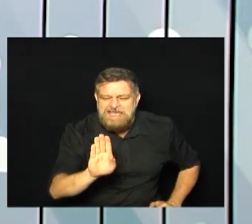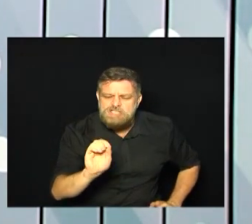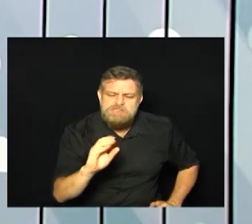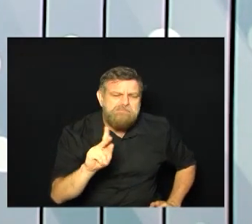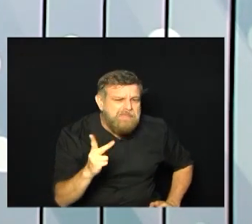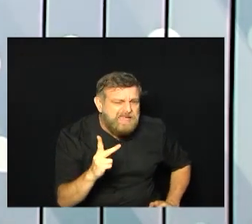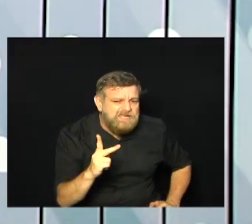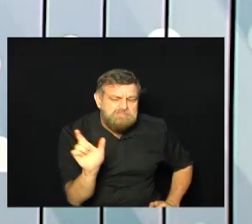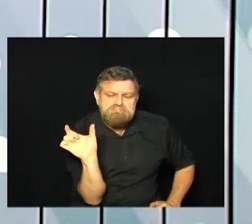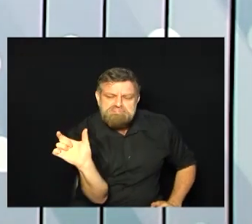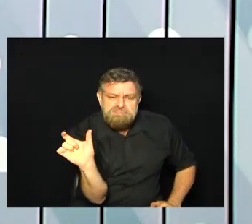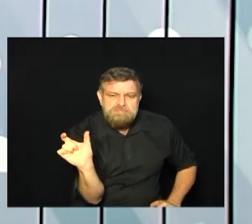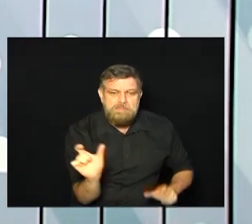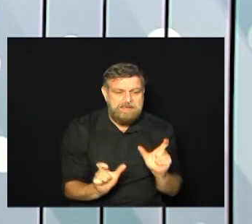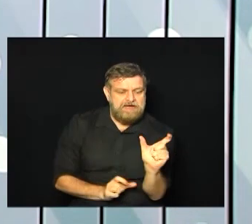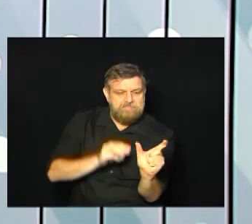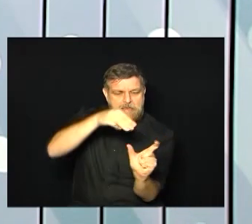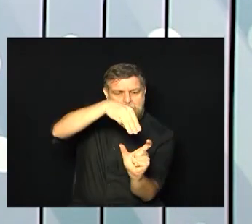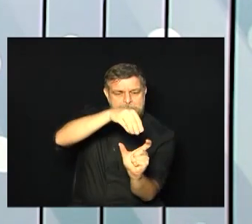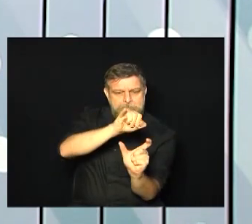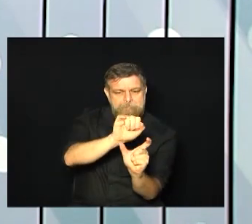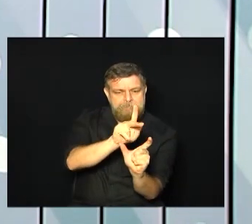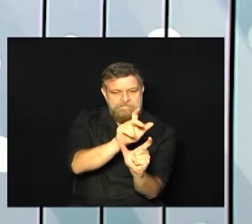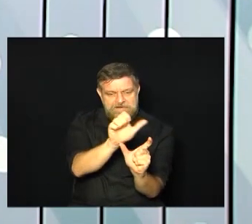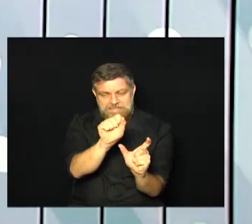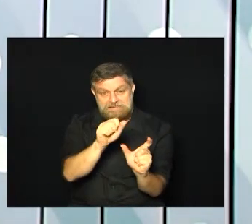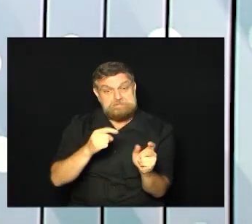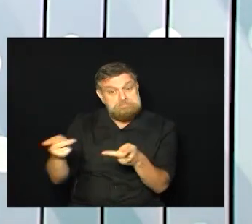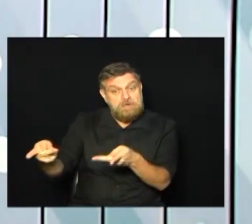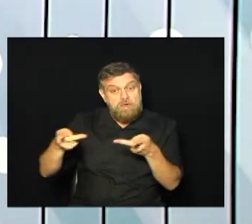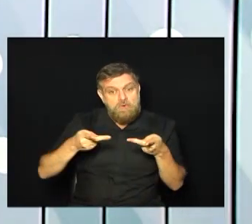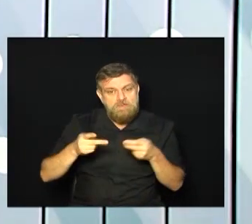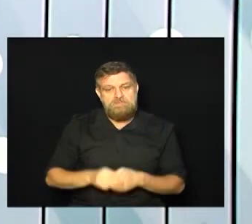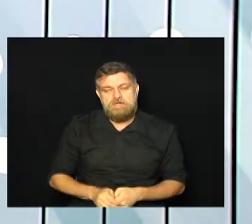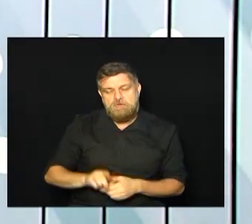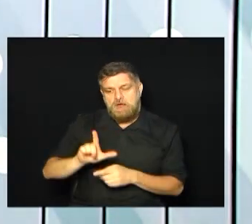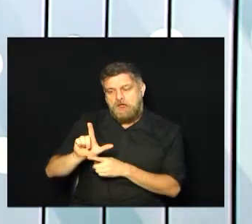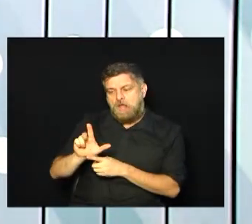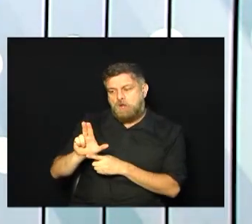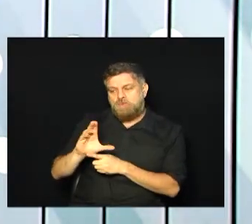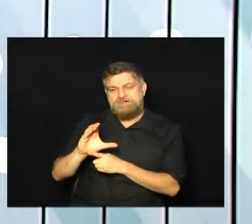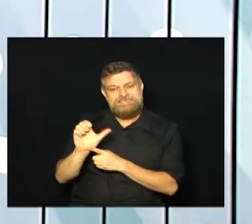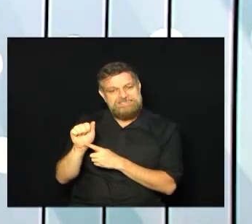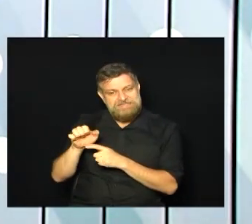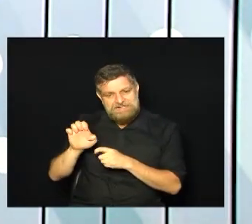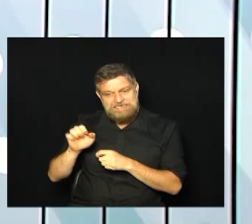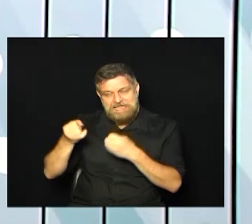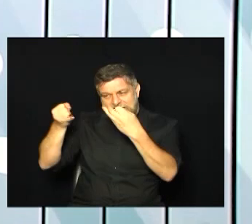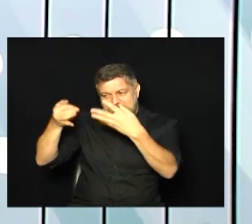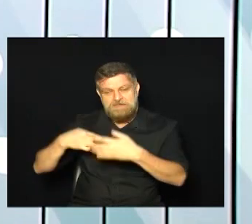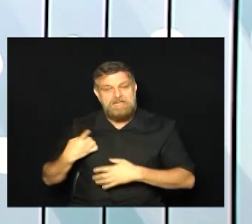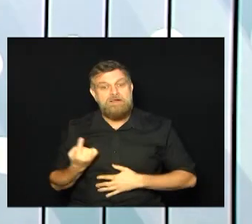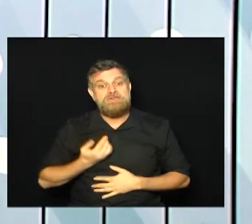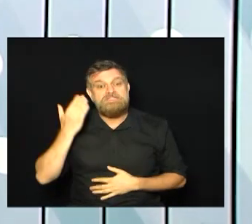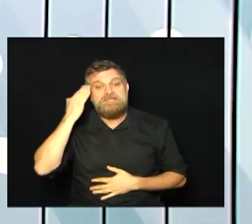E olha, para isso nós convidamos Luciane Nakamura, que é especialista em gestão financeira, que vai ajudar a